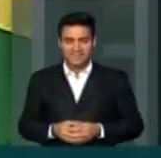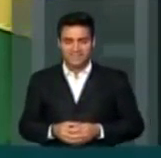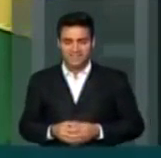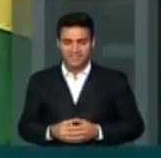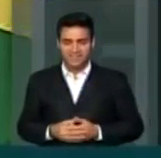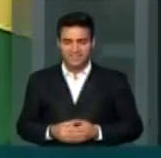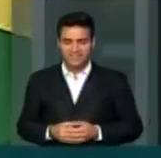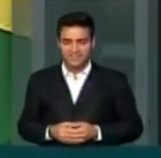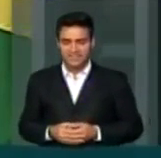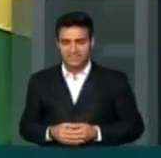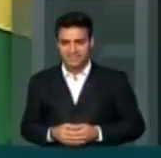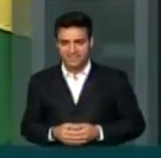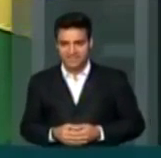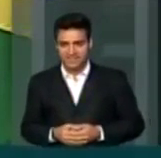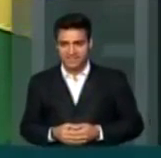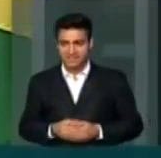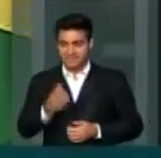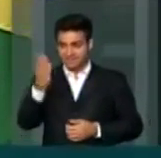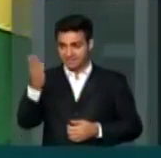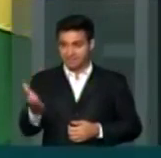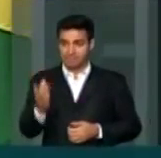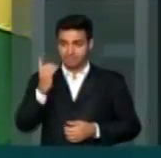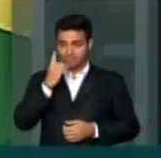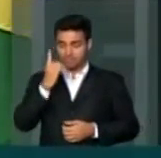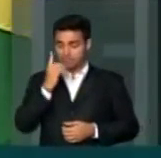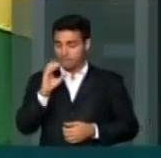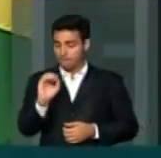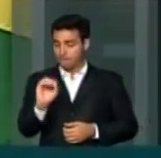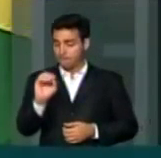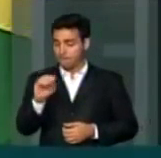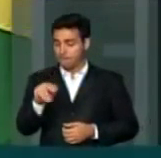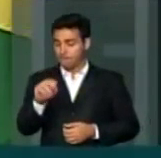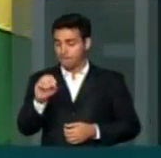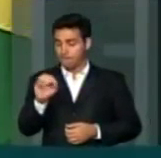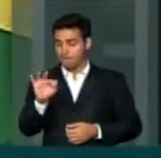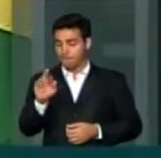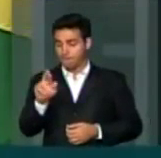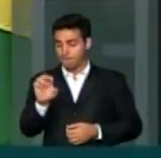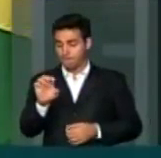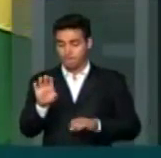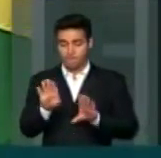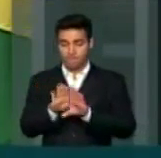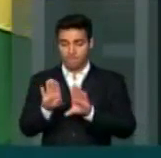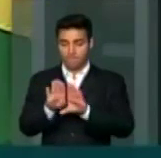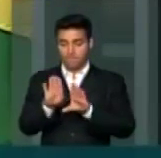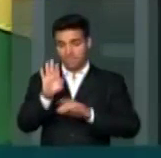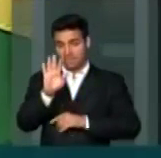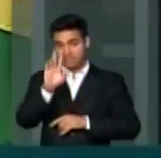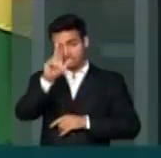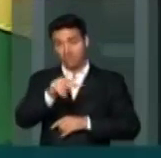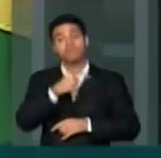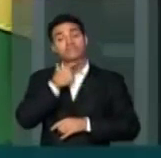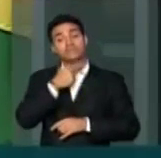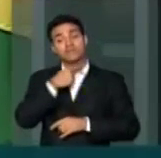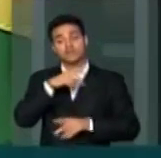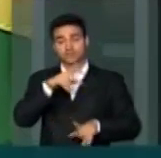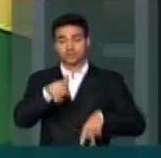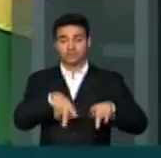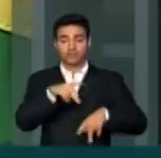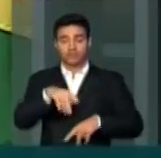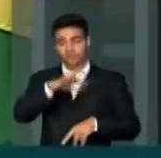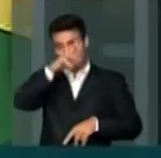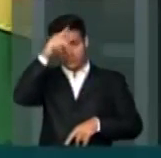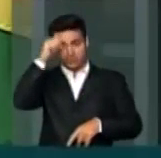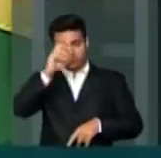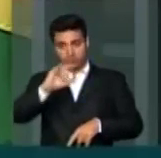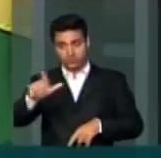asserção aqui protagonizada pelo deputado Onofre Santo Agostini, pela sagrada vontade dos cidadãos do Mato Grosso do Sul, em